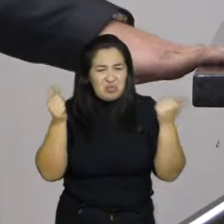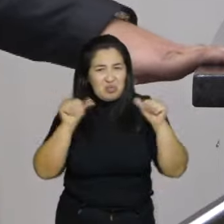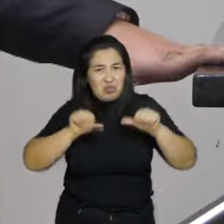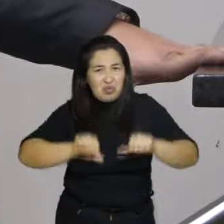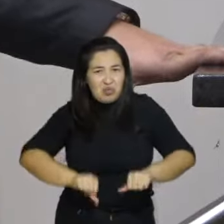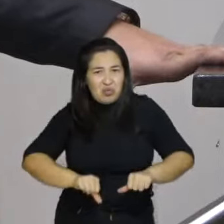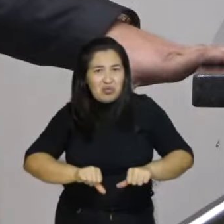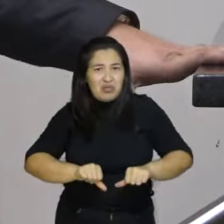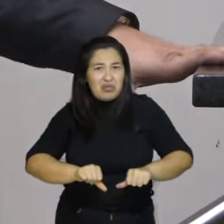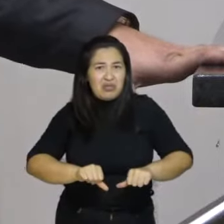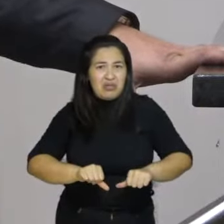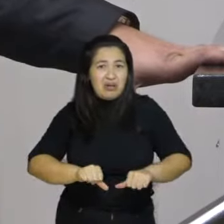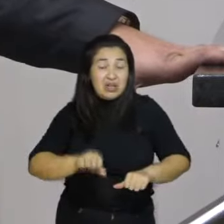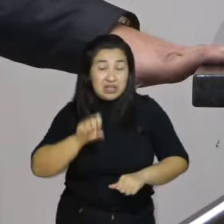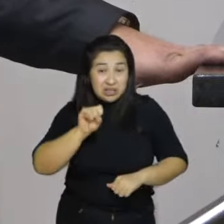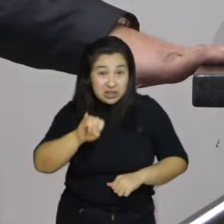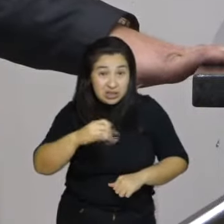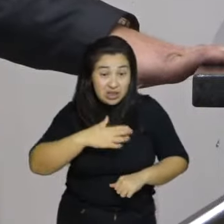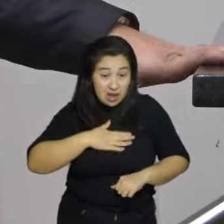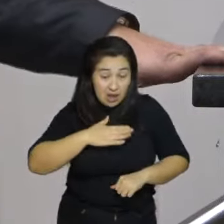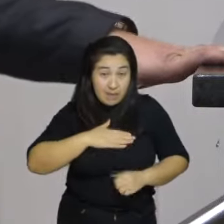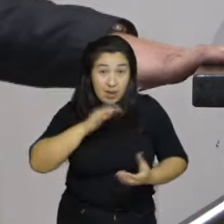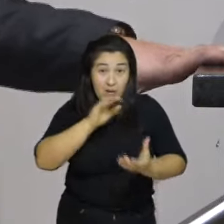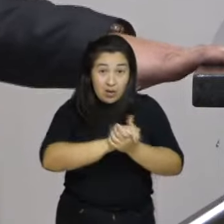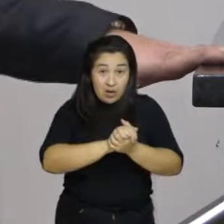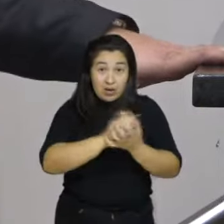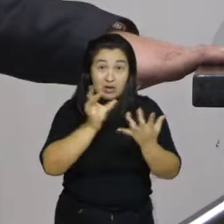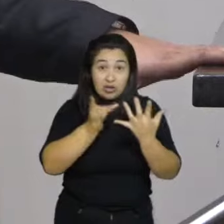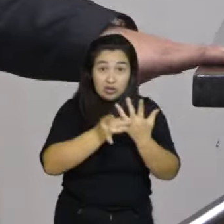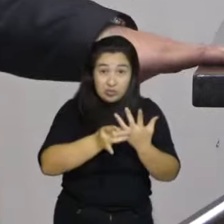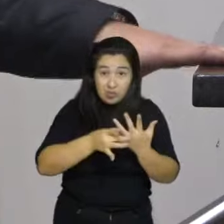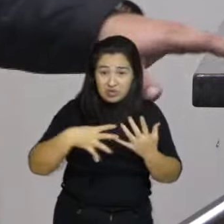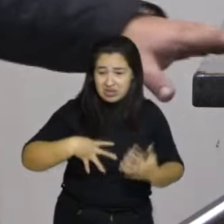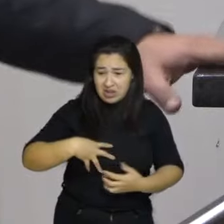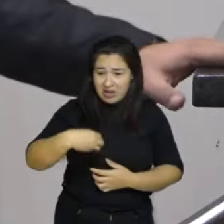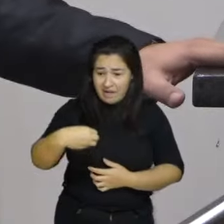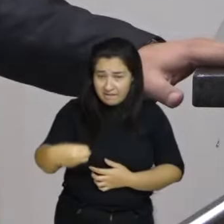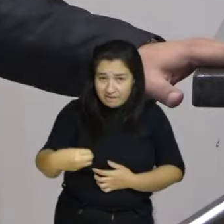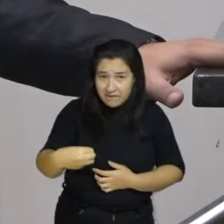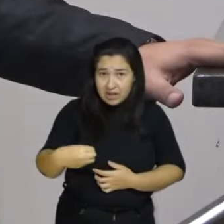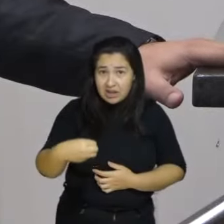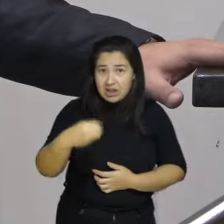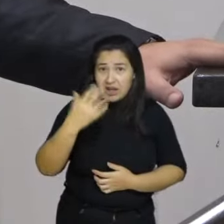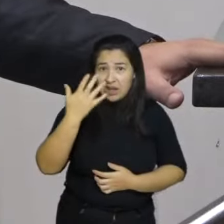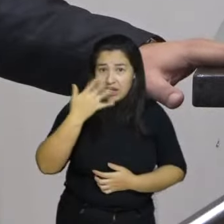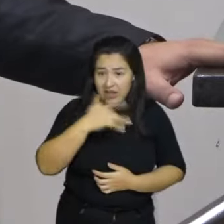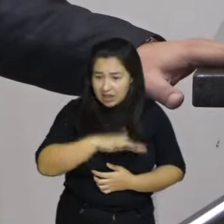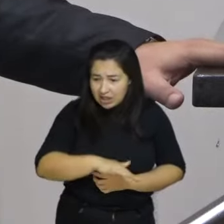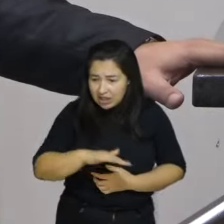a esposa de um de nós com filho filha de um de nós